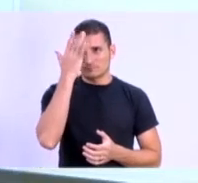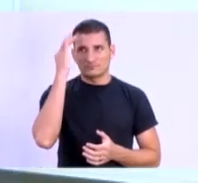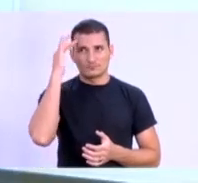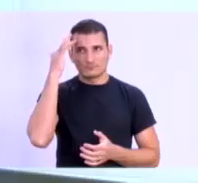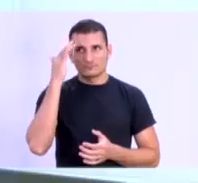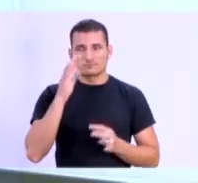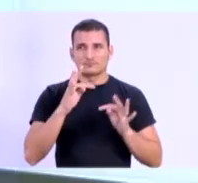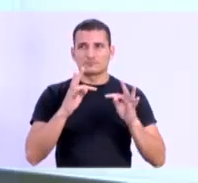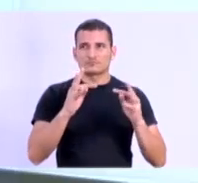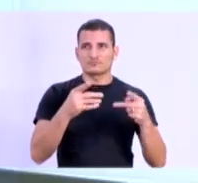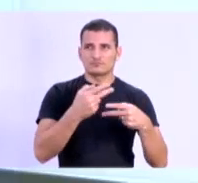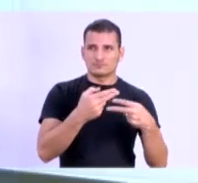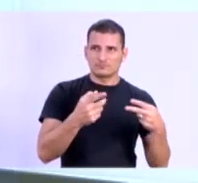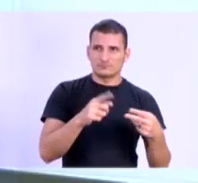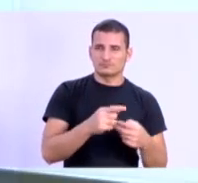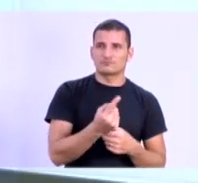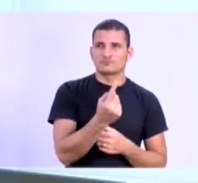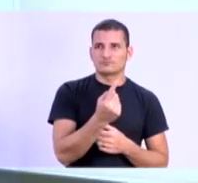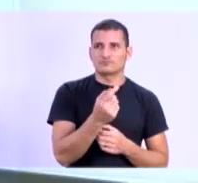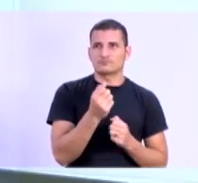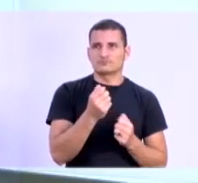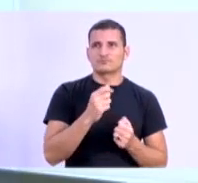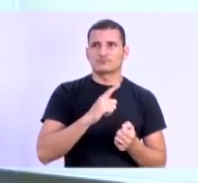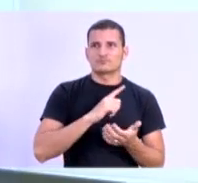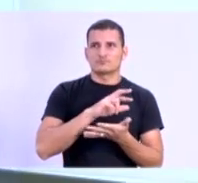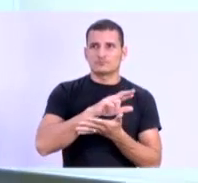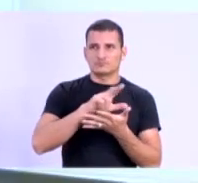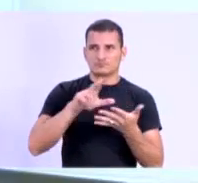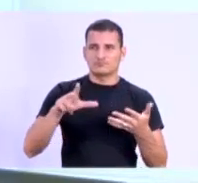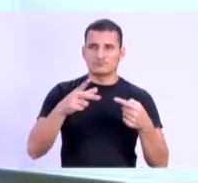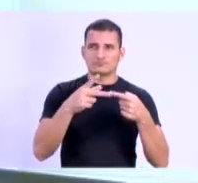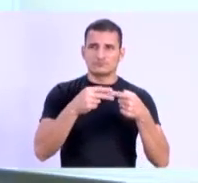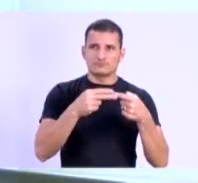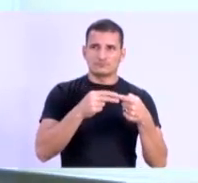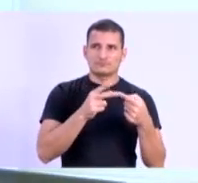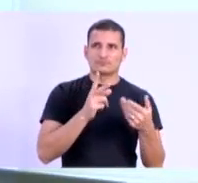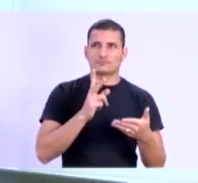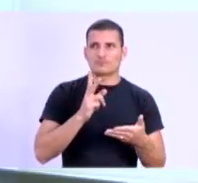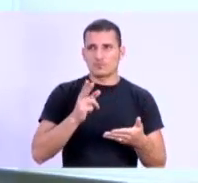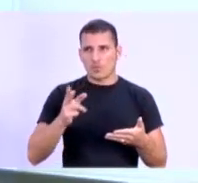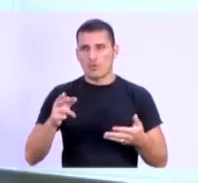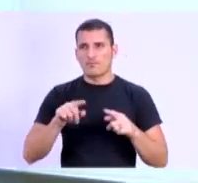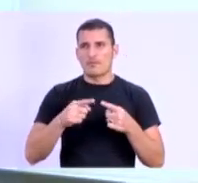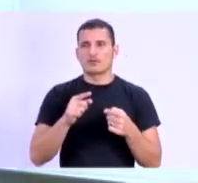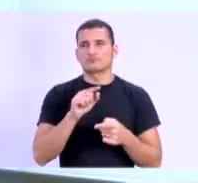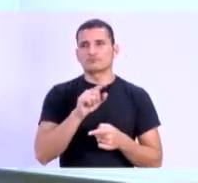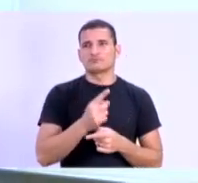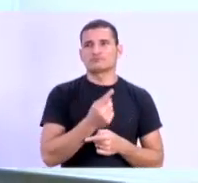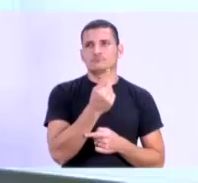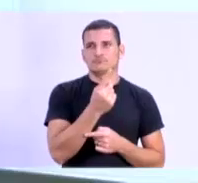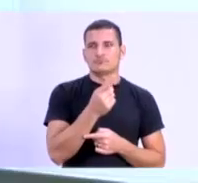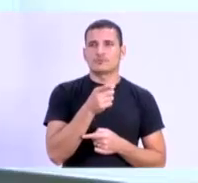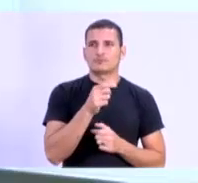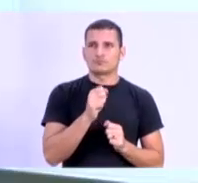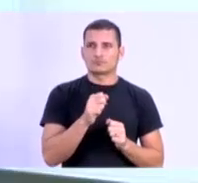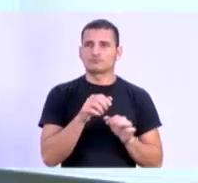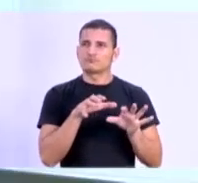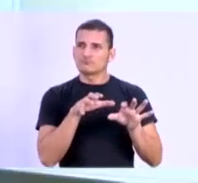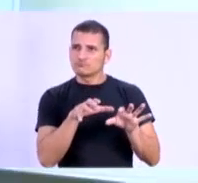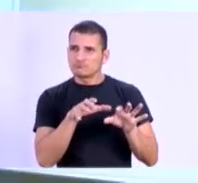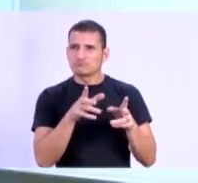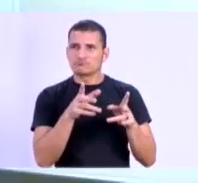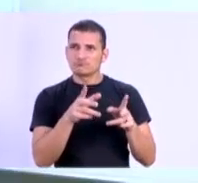Todo objeto é único. Eu posso ter várias canetas iguais, né, mas todas elas são únicas. Elas podem ter até as mesmas características, a mesma